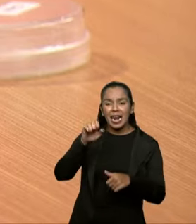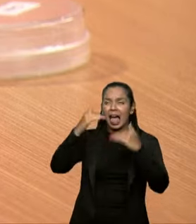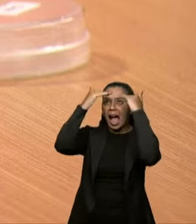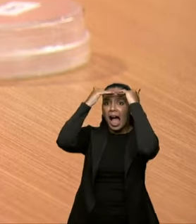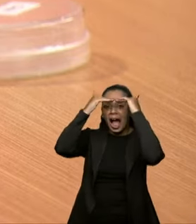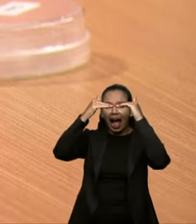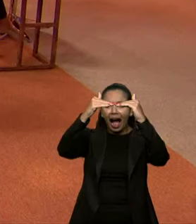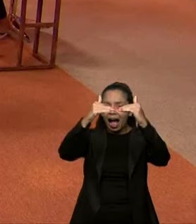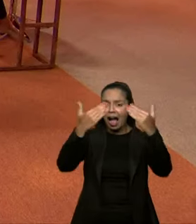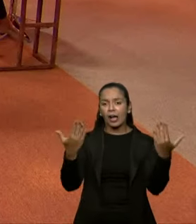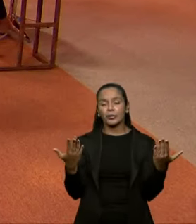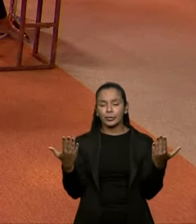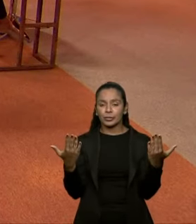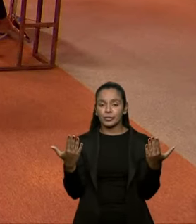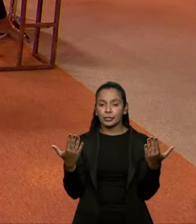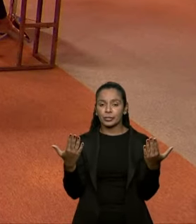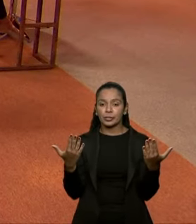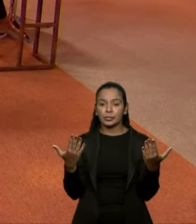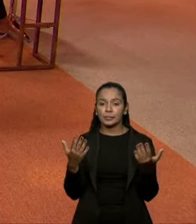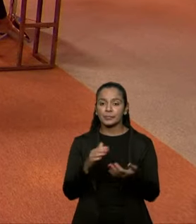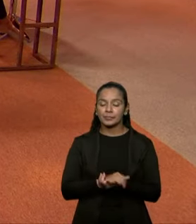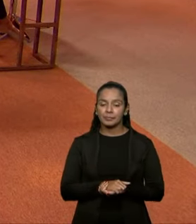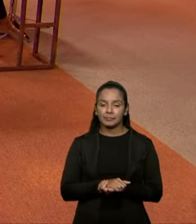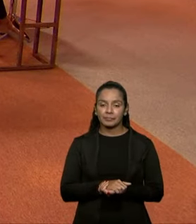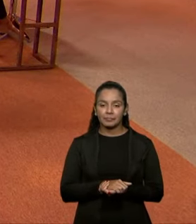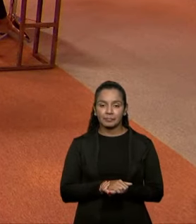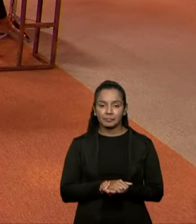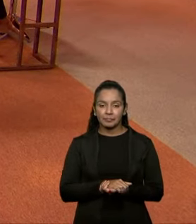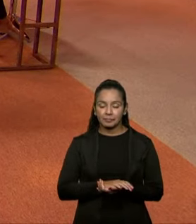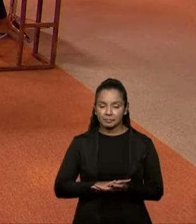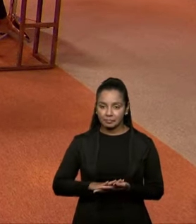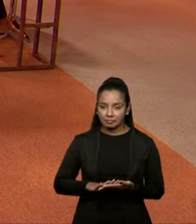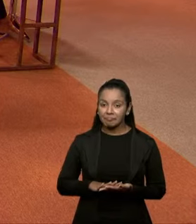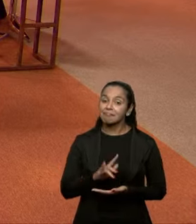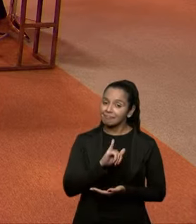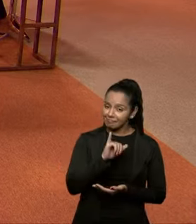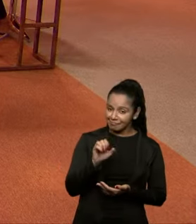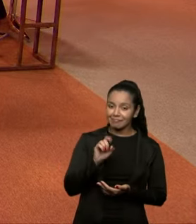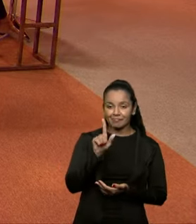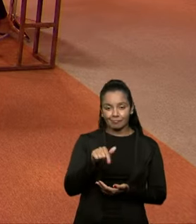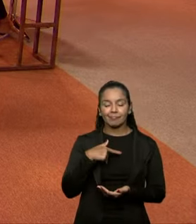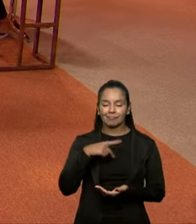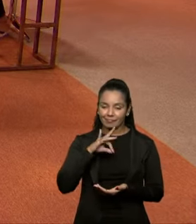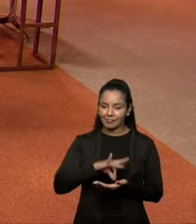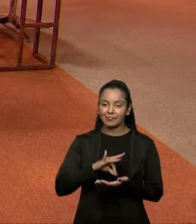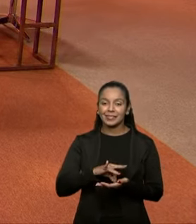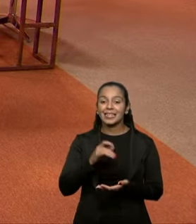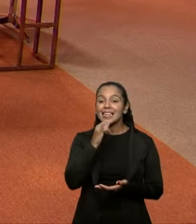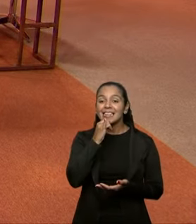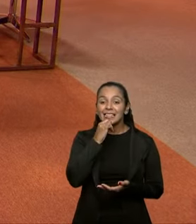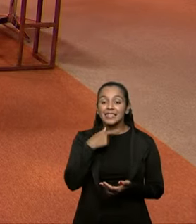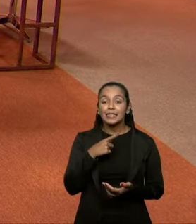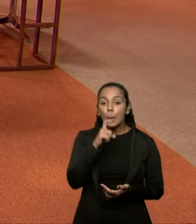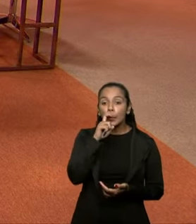pega a bebida, você lava a coisa e bota de cabeça para baixo, para não acumular. Isso, exatamente. É, bandeja de geladeira, bandeja de